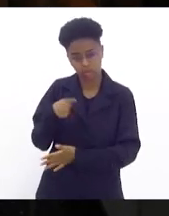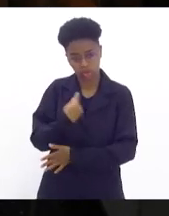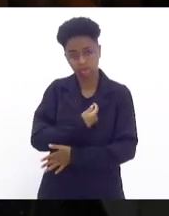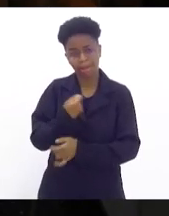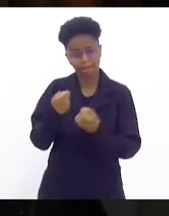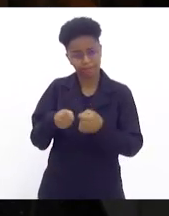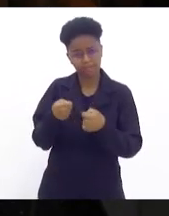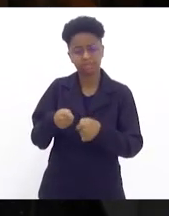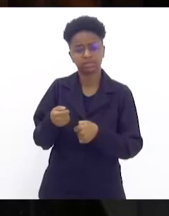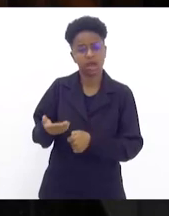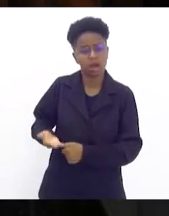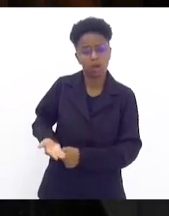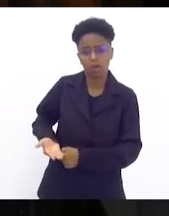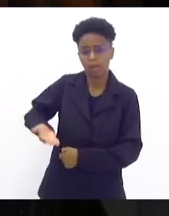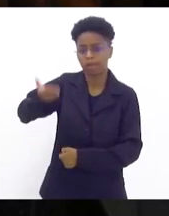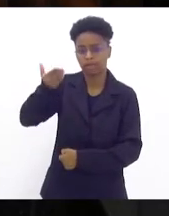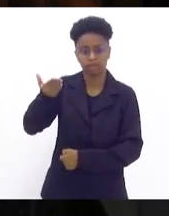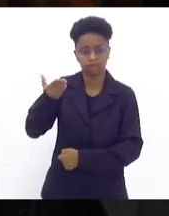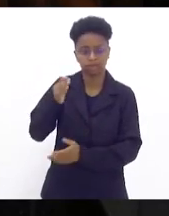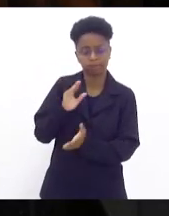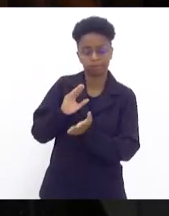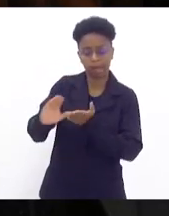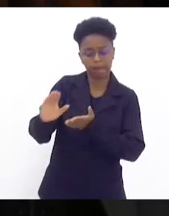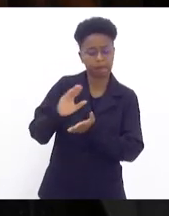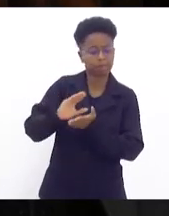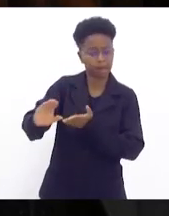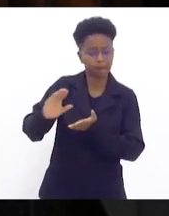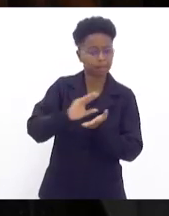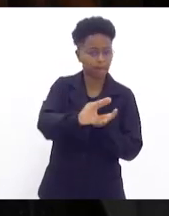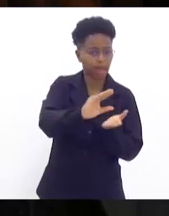aumentar muito esses investimentos